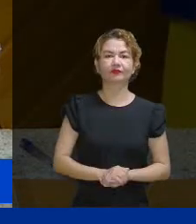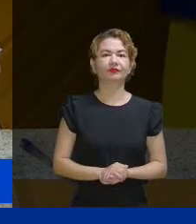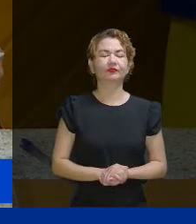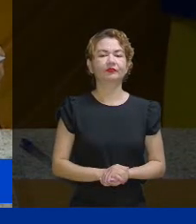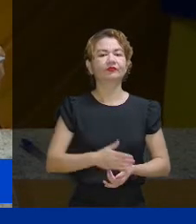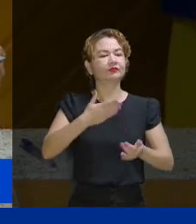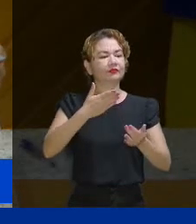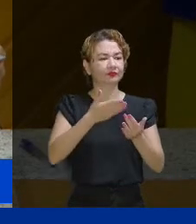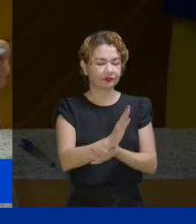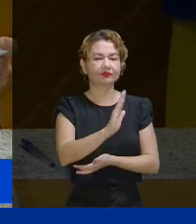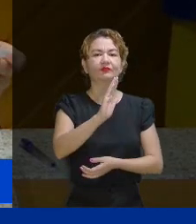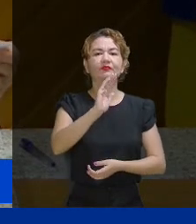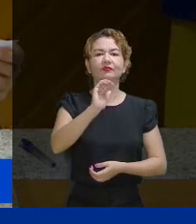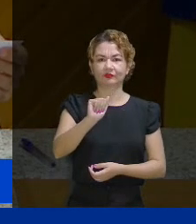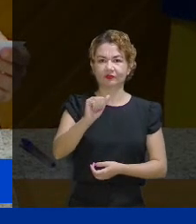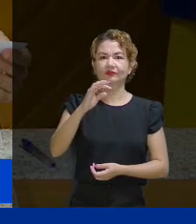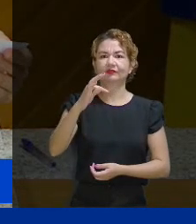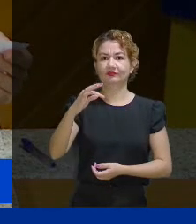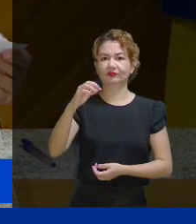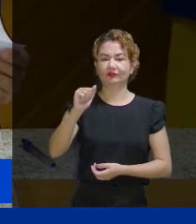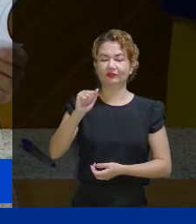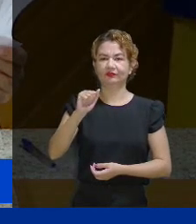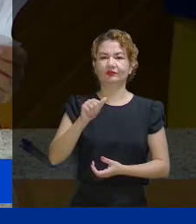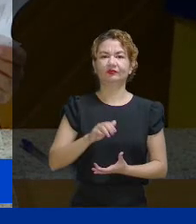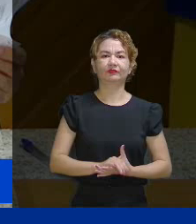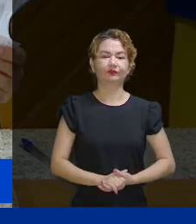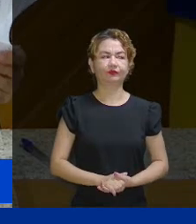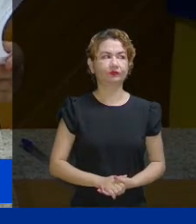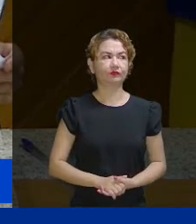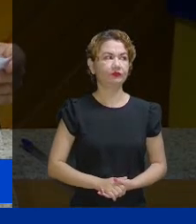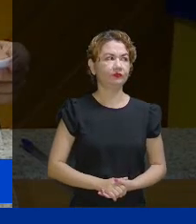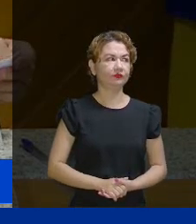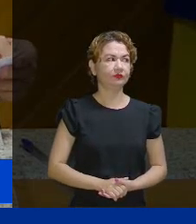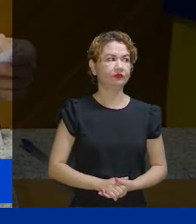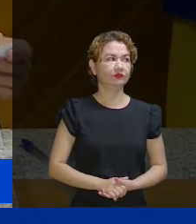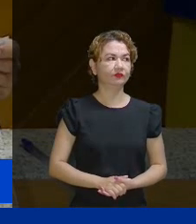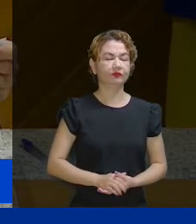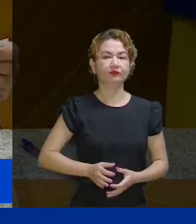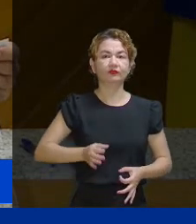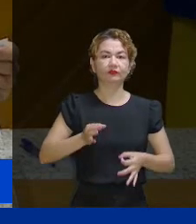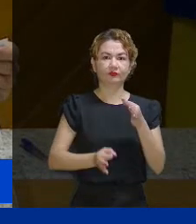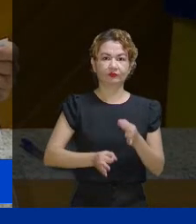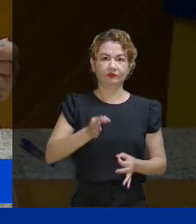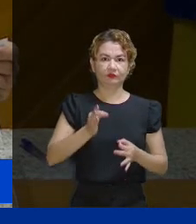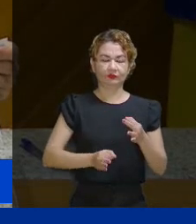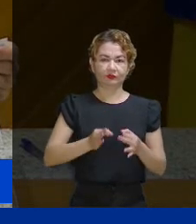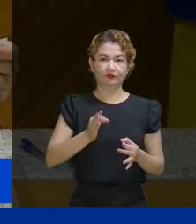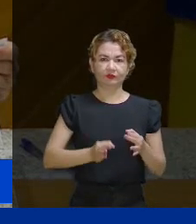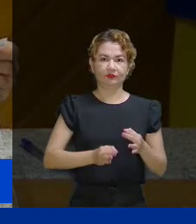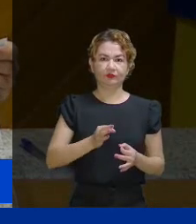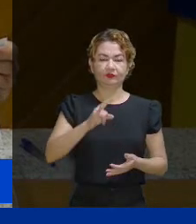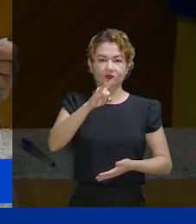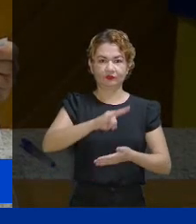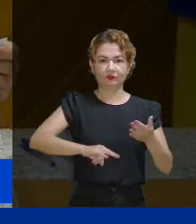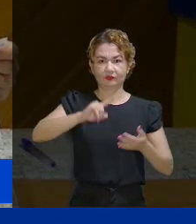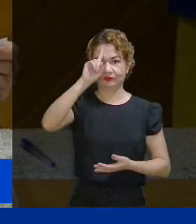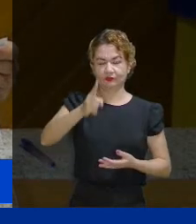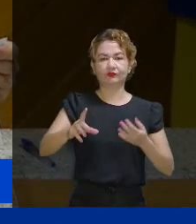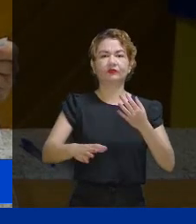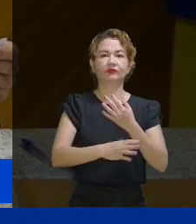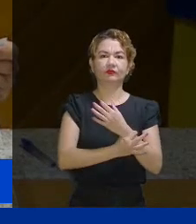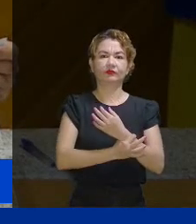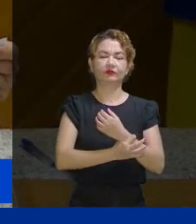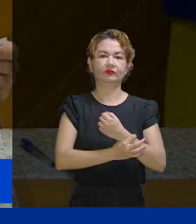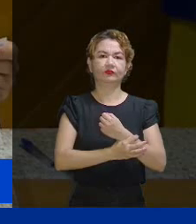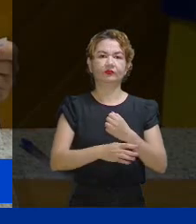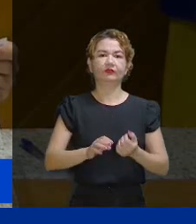Não havendo, está aprovada a unanimidade. Em julgamento, o mandado de segurança